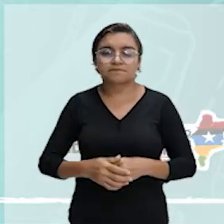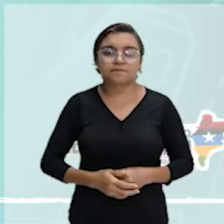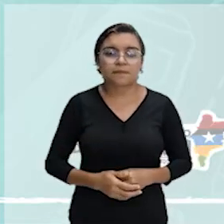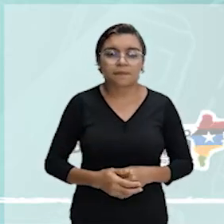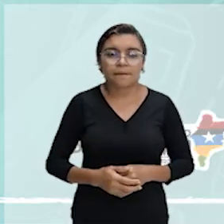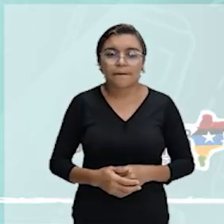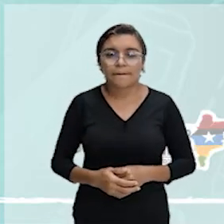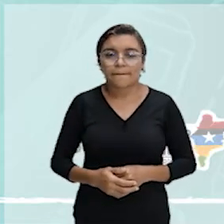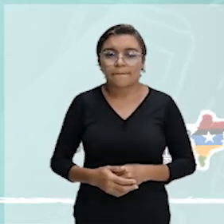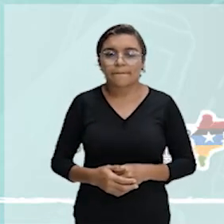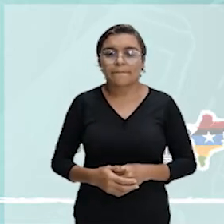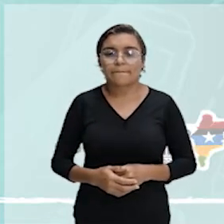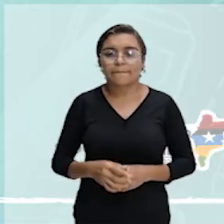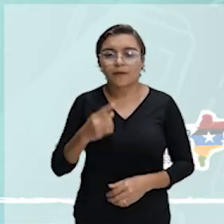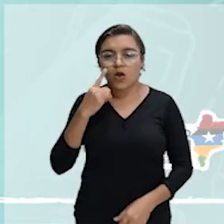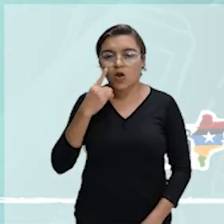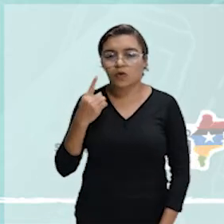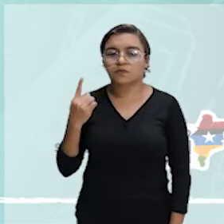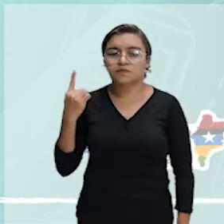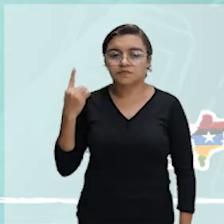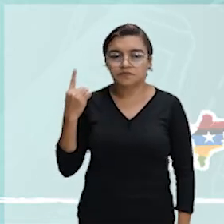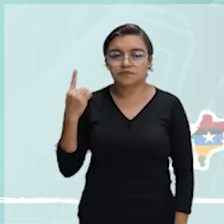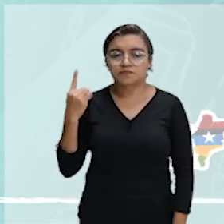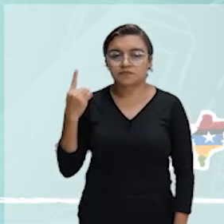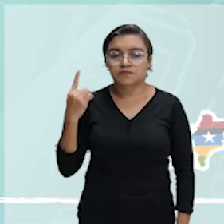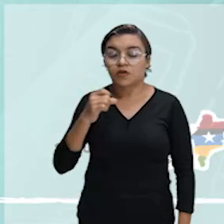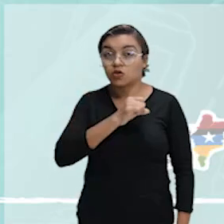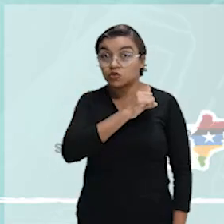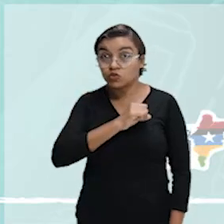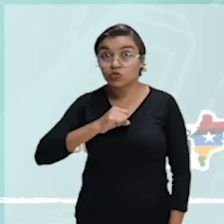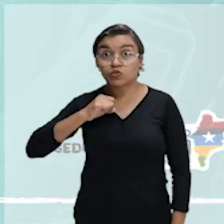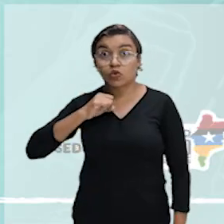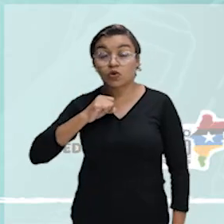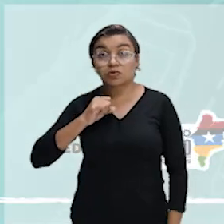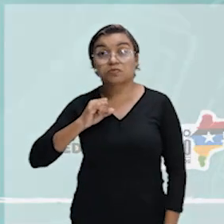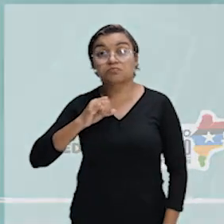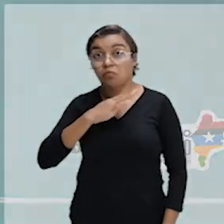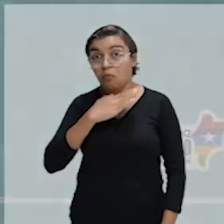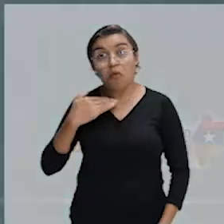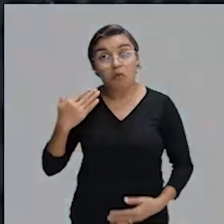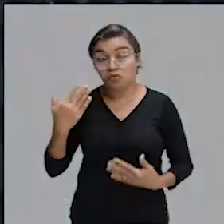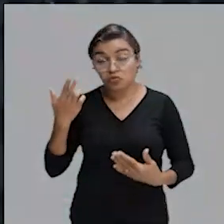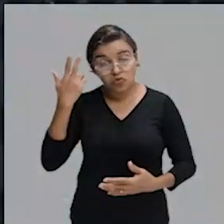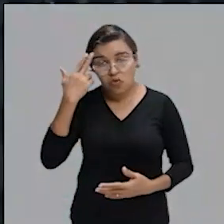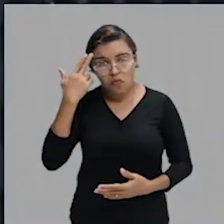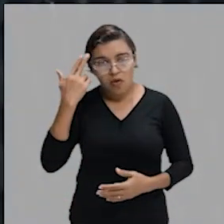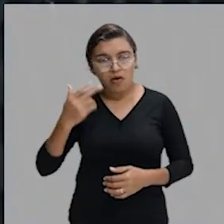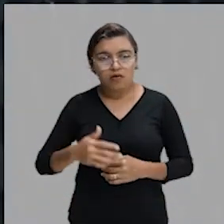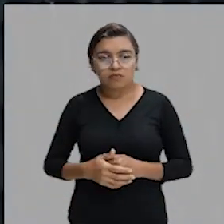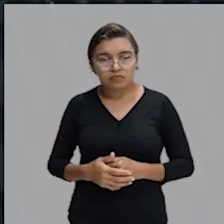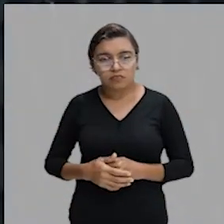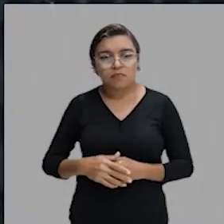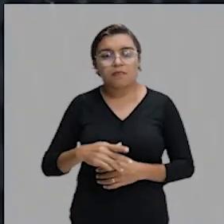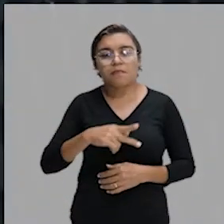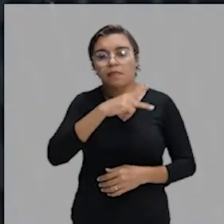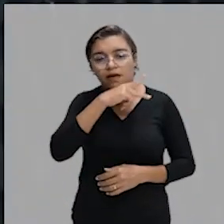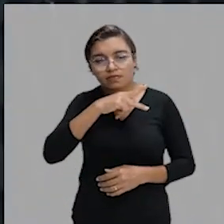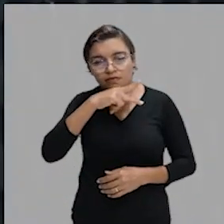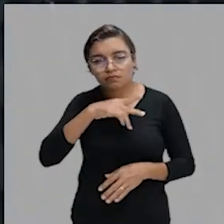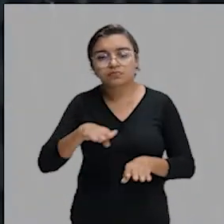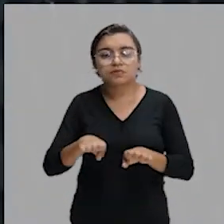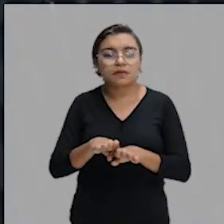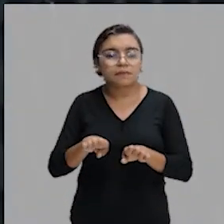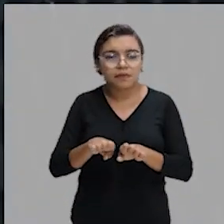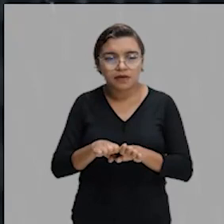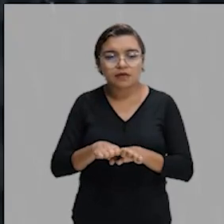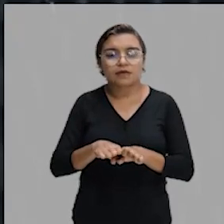legal. Sócrates é mortal, Platão é homem imortal, Aristóteles é homem imortal, logo todos os